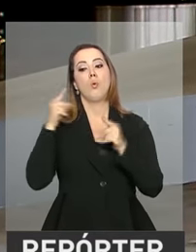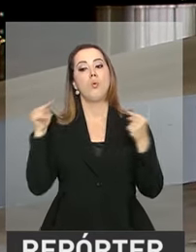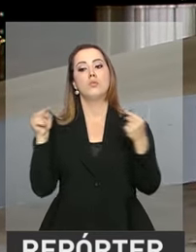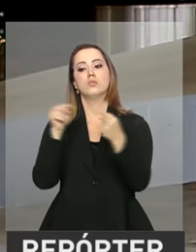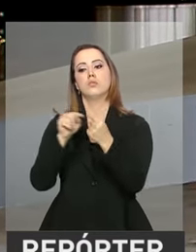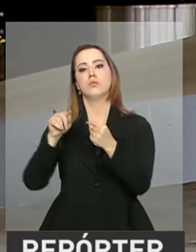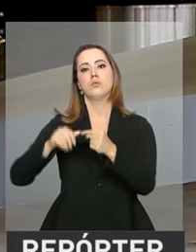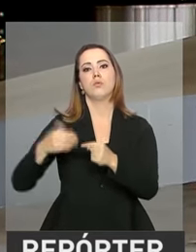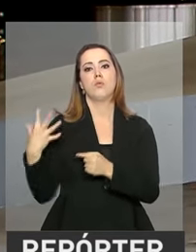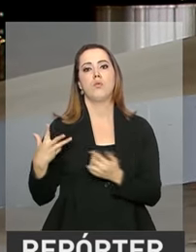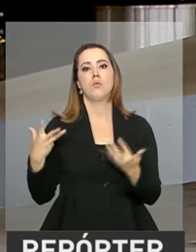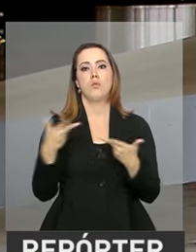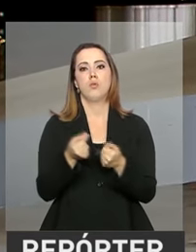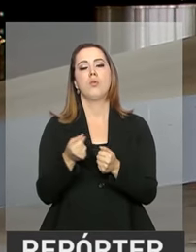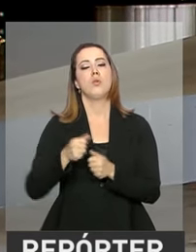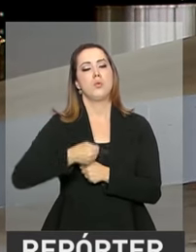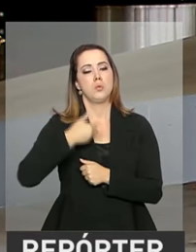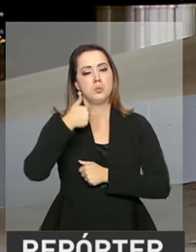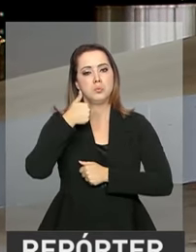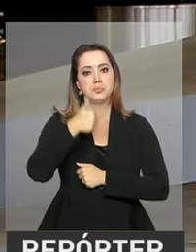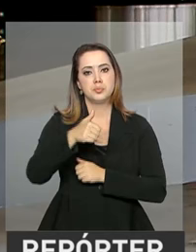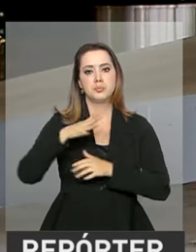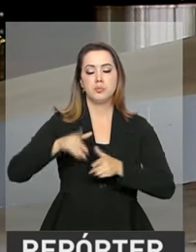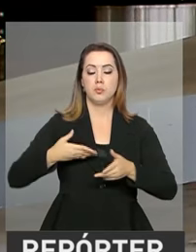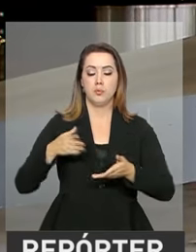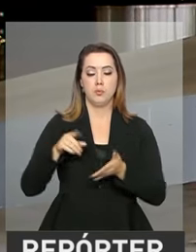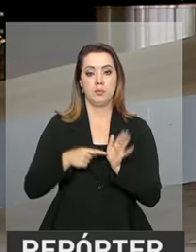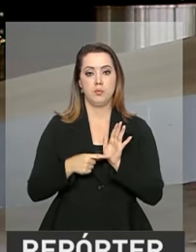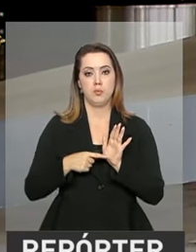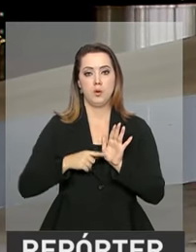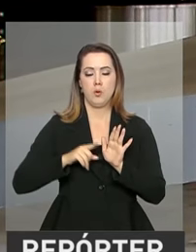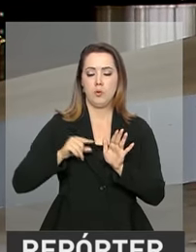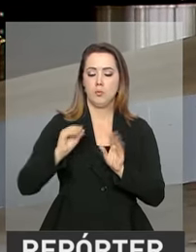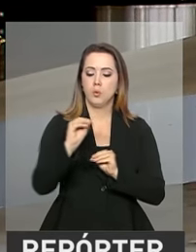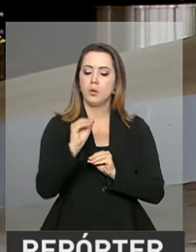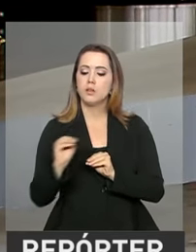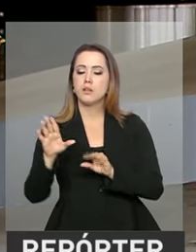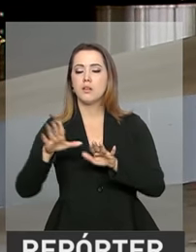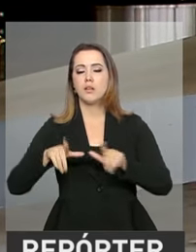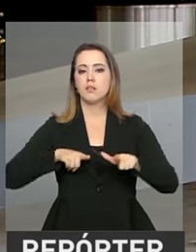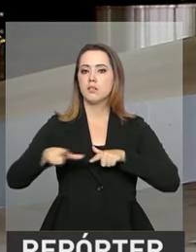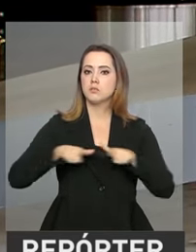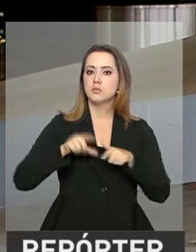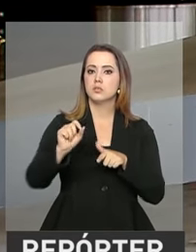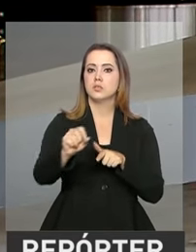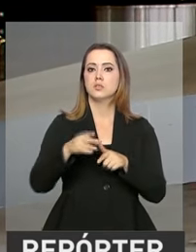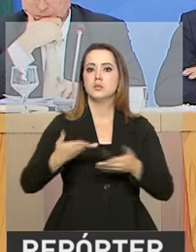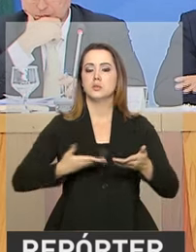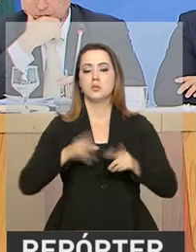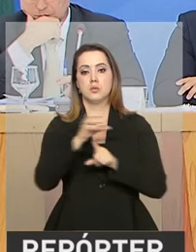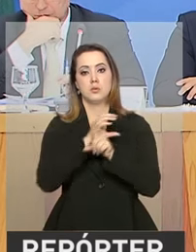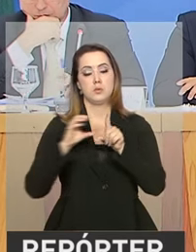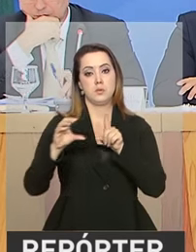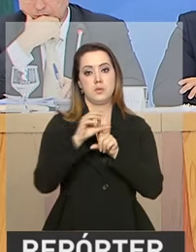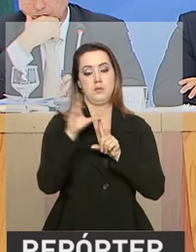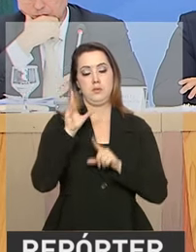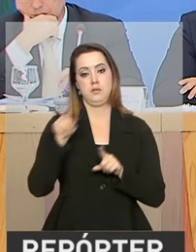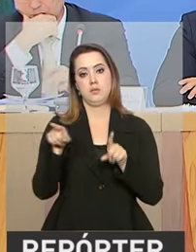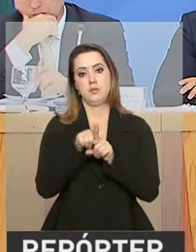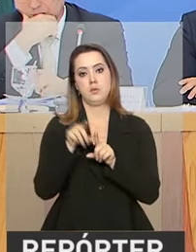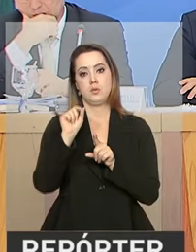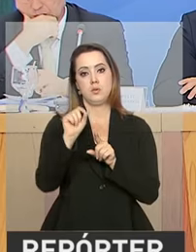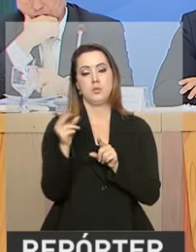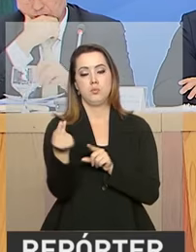na qualidade da prestação dos serviços ao cidadão e na redução dos custos de produção. A ideia é criar